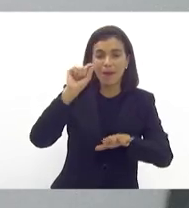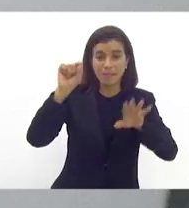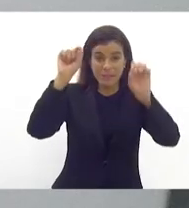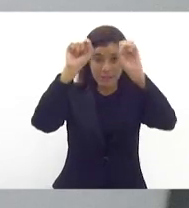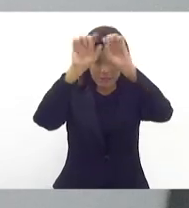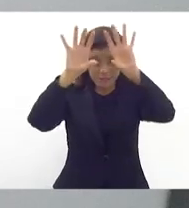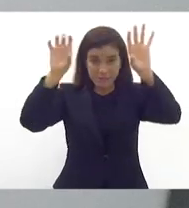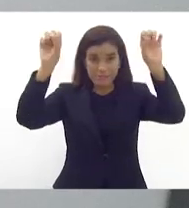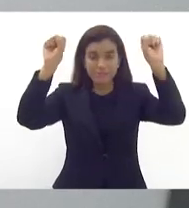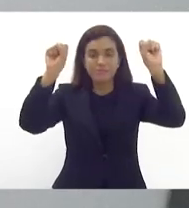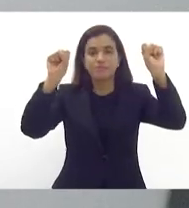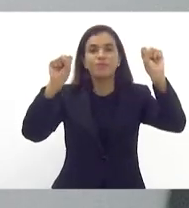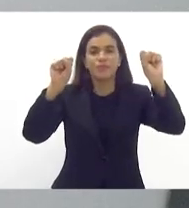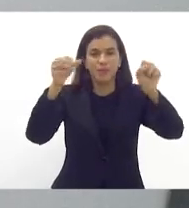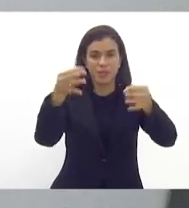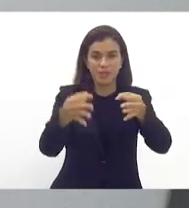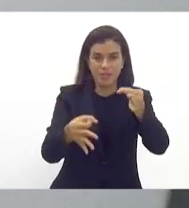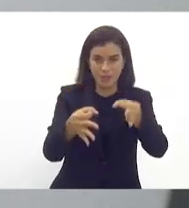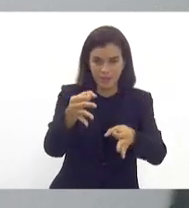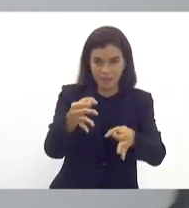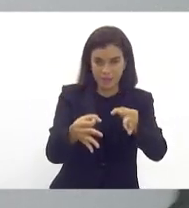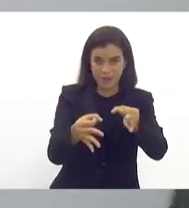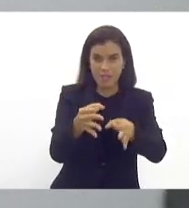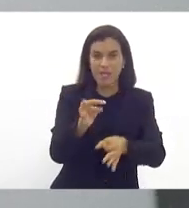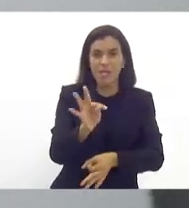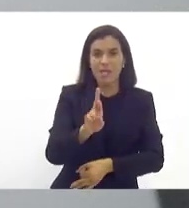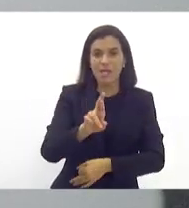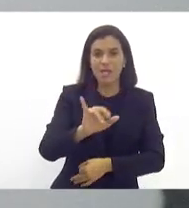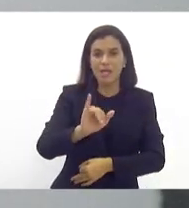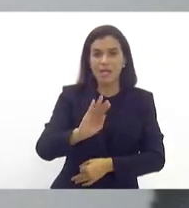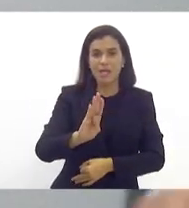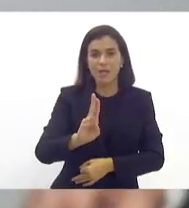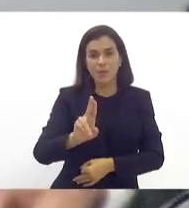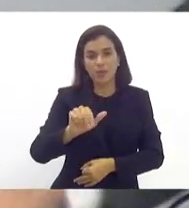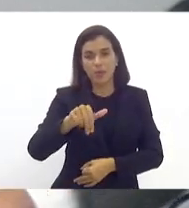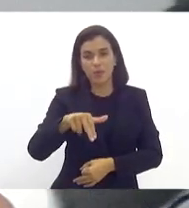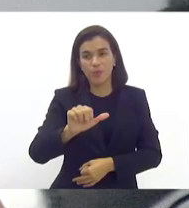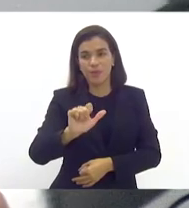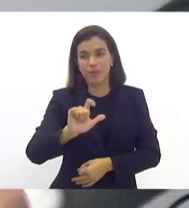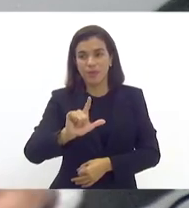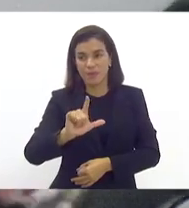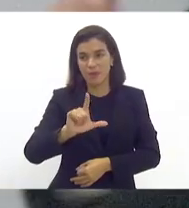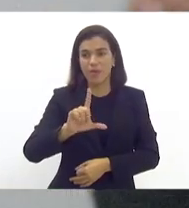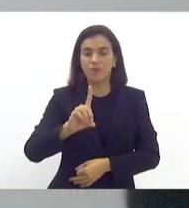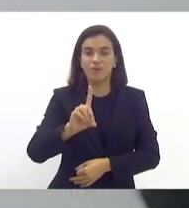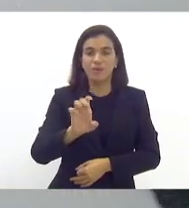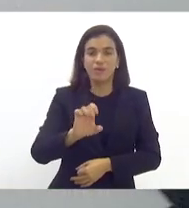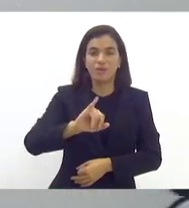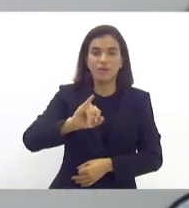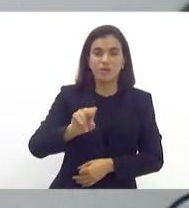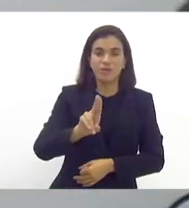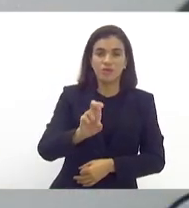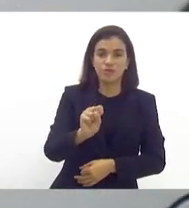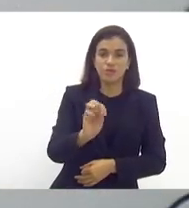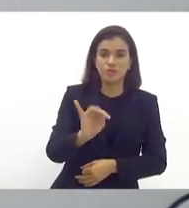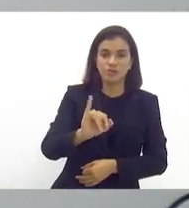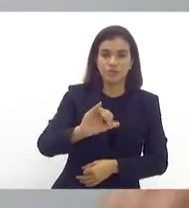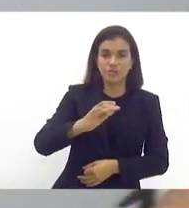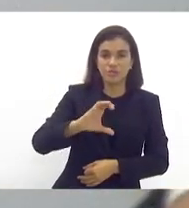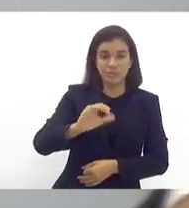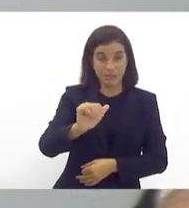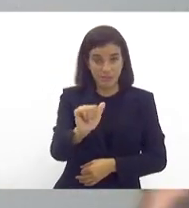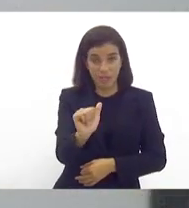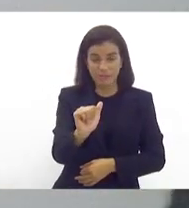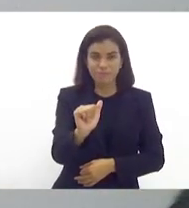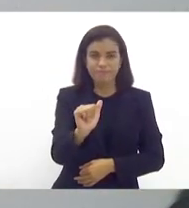até o ano passado e eles tinham algum órgão ou alguma comissão com que